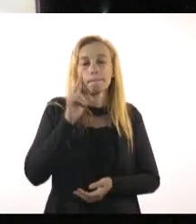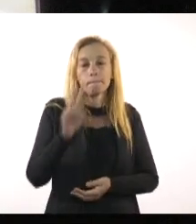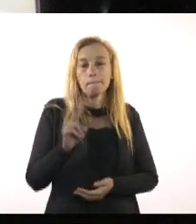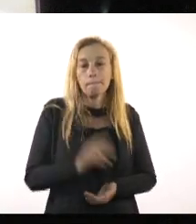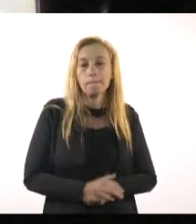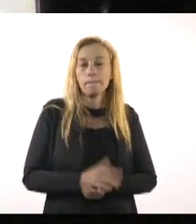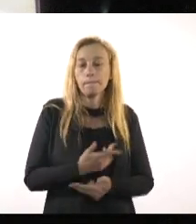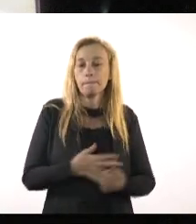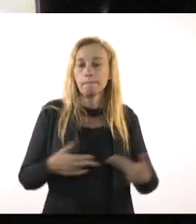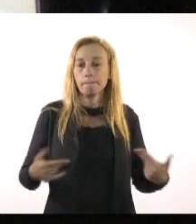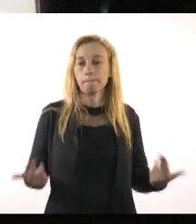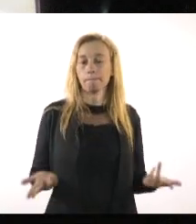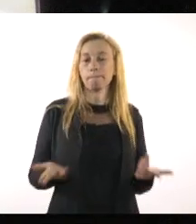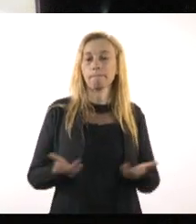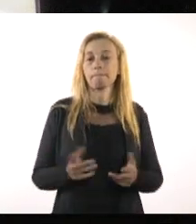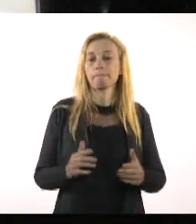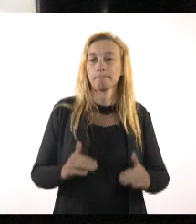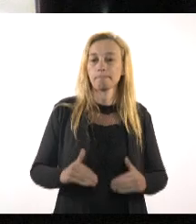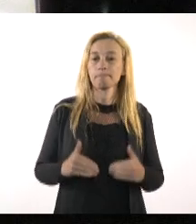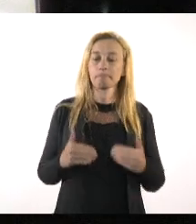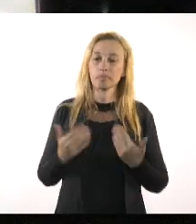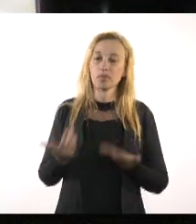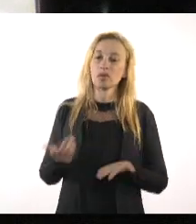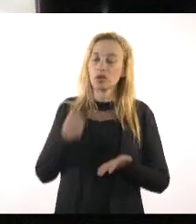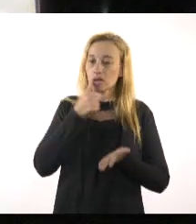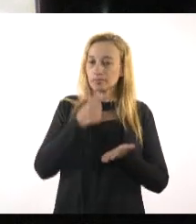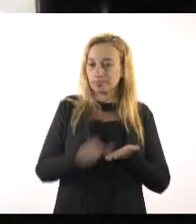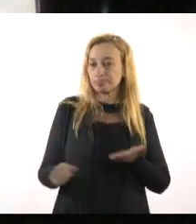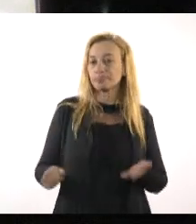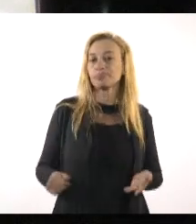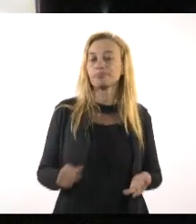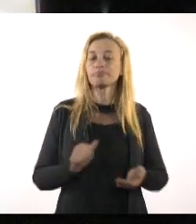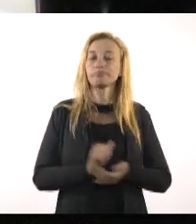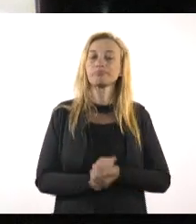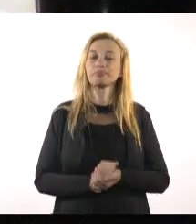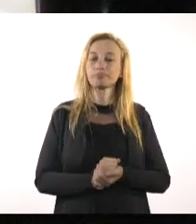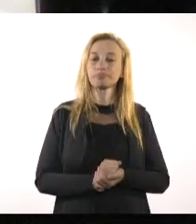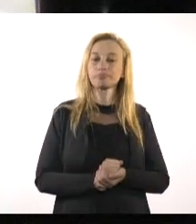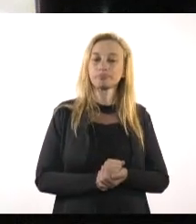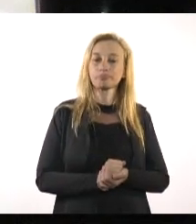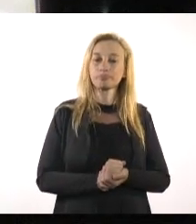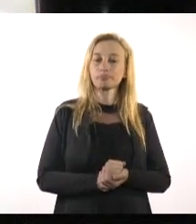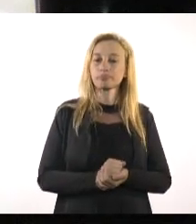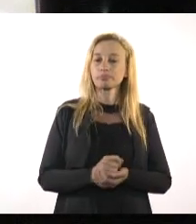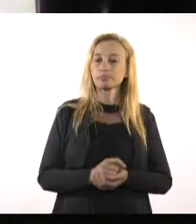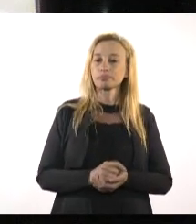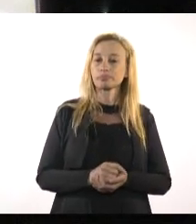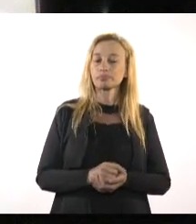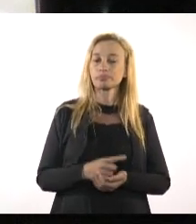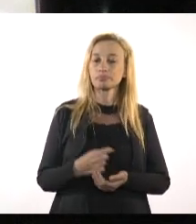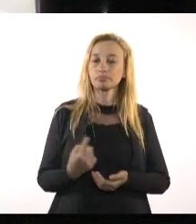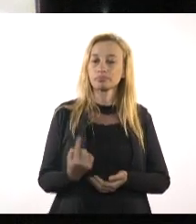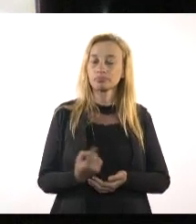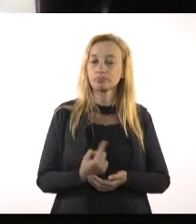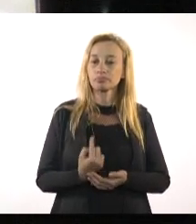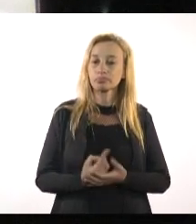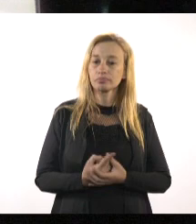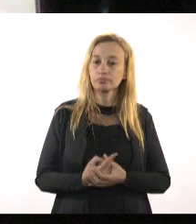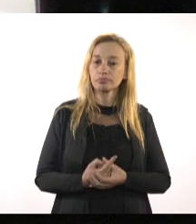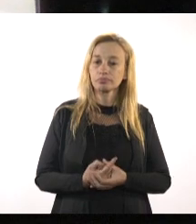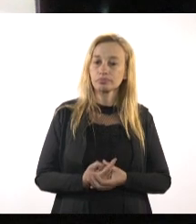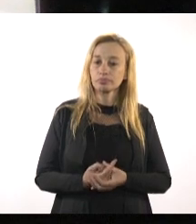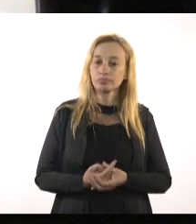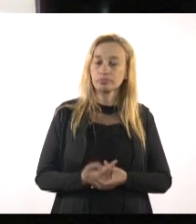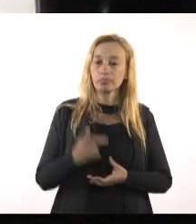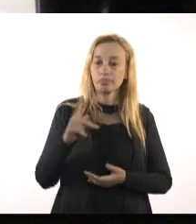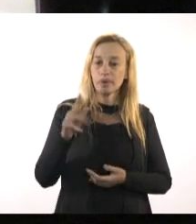tantas citações, exortações e cartas apostólicas, e um dos nossos papas, que